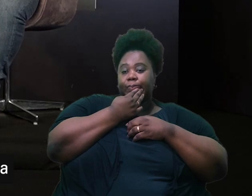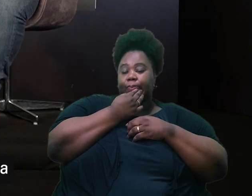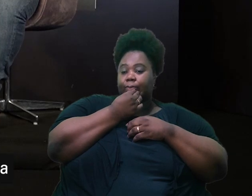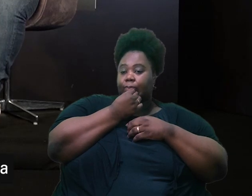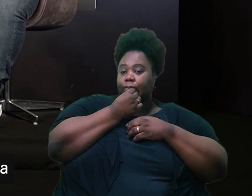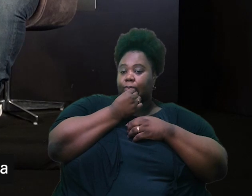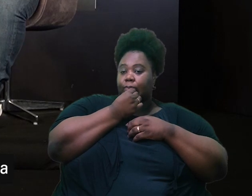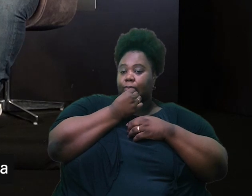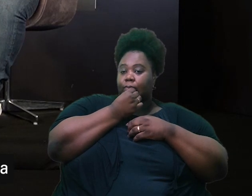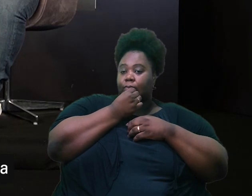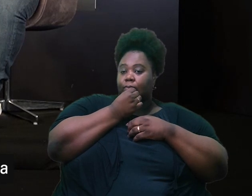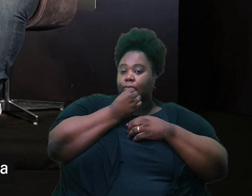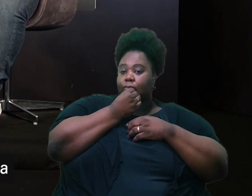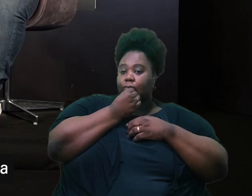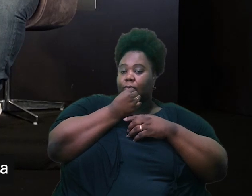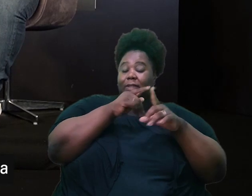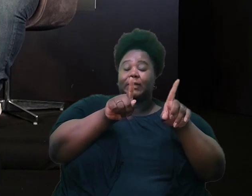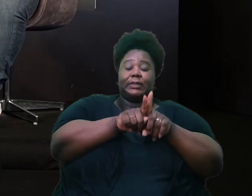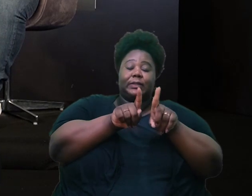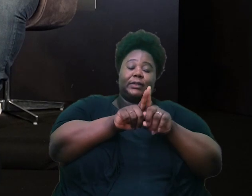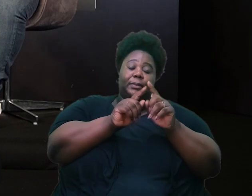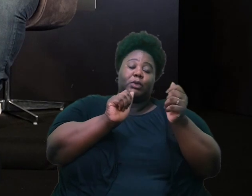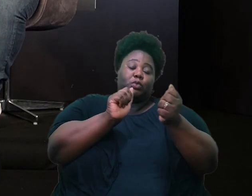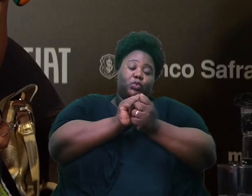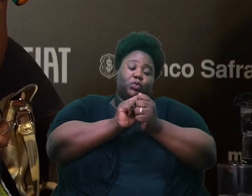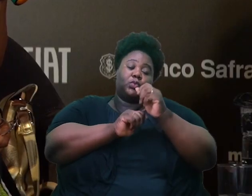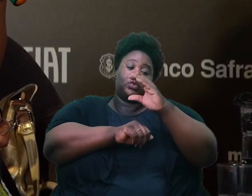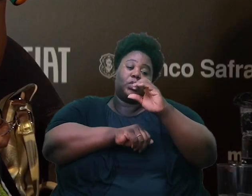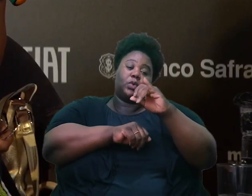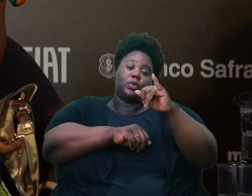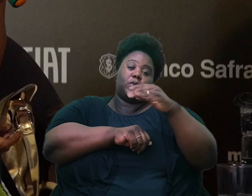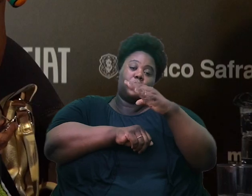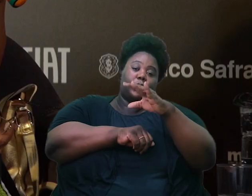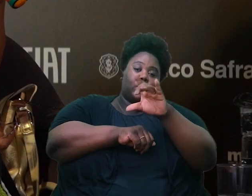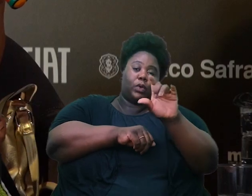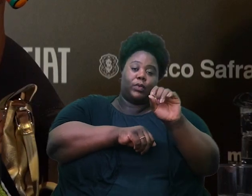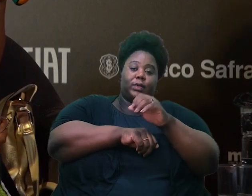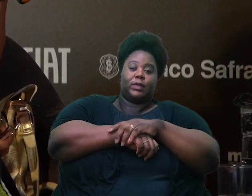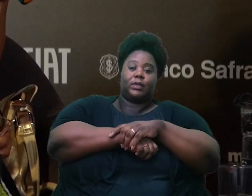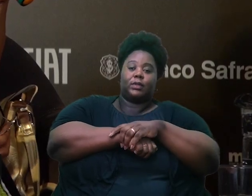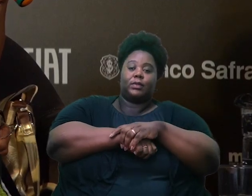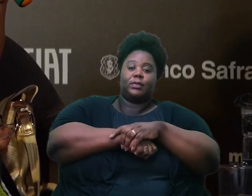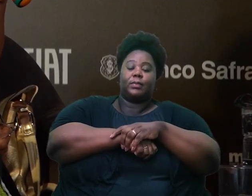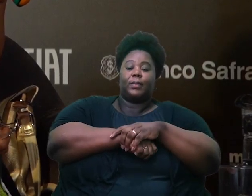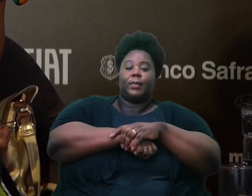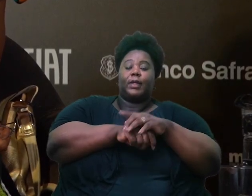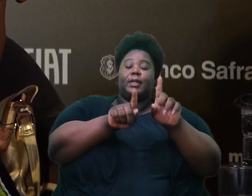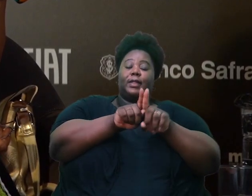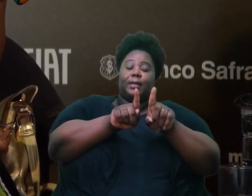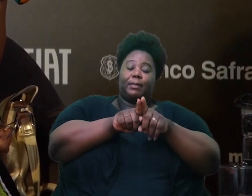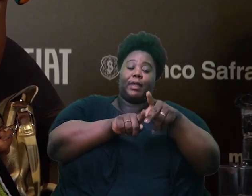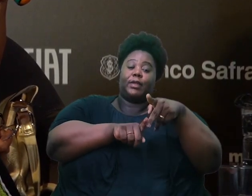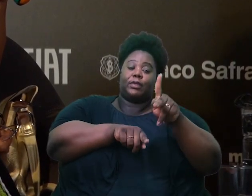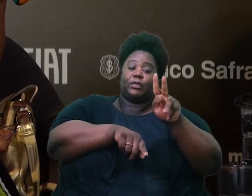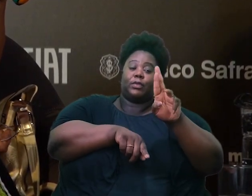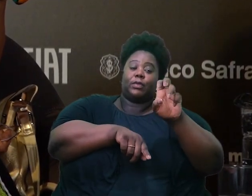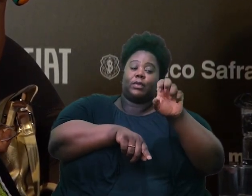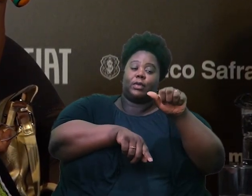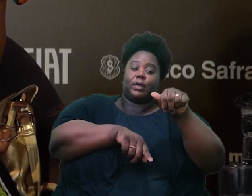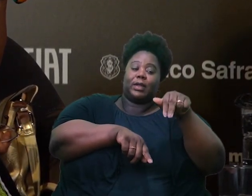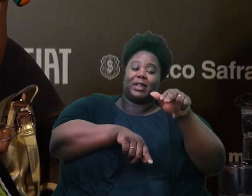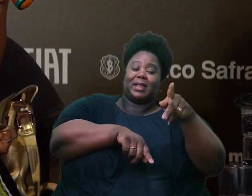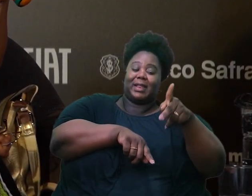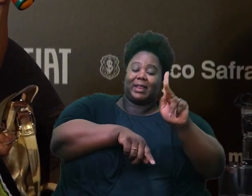e ao lado de Conceição, né, da amada Conceição e do amado Krenak. Então, meu amor,